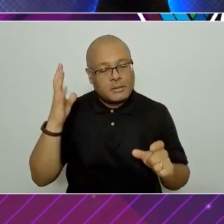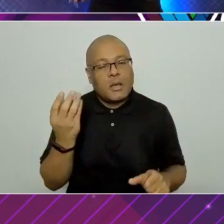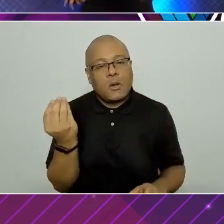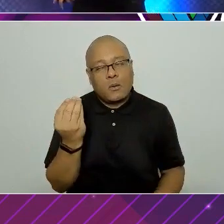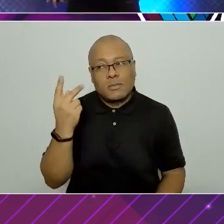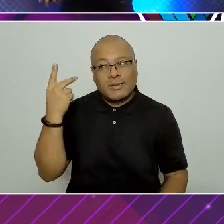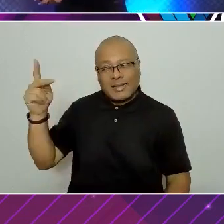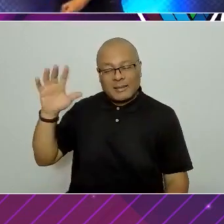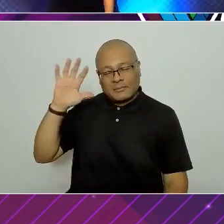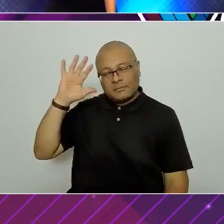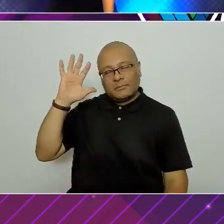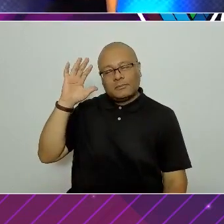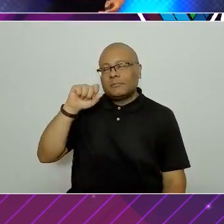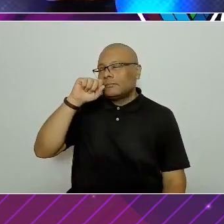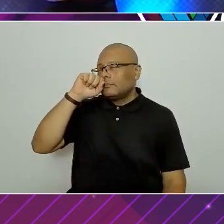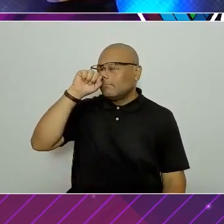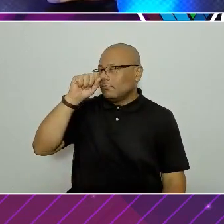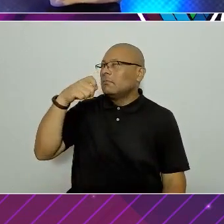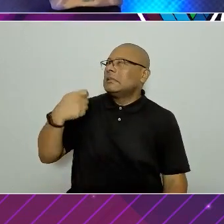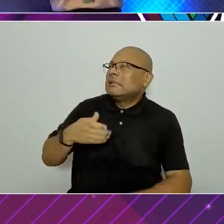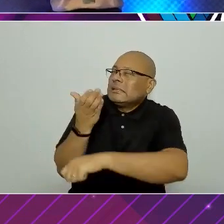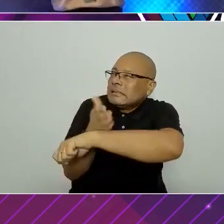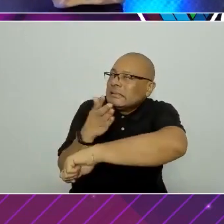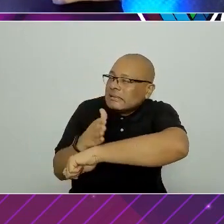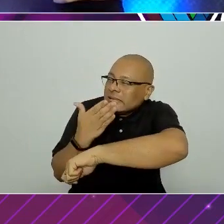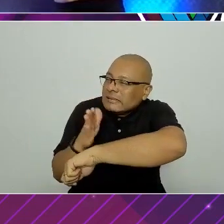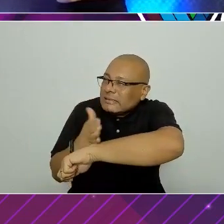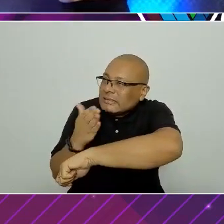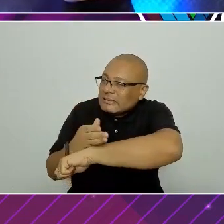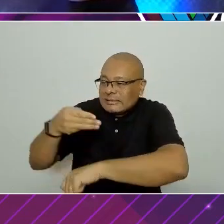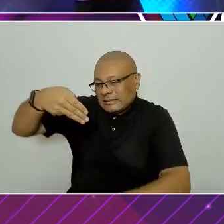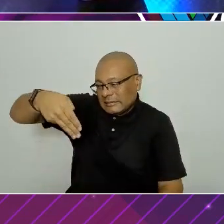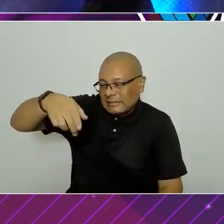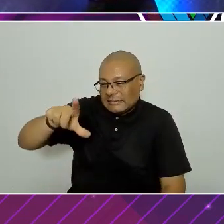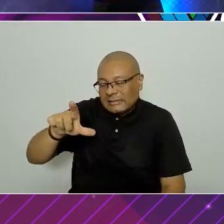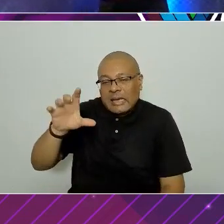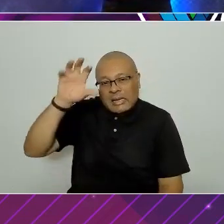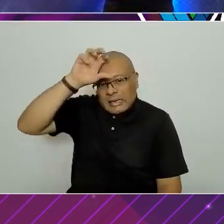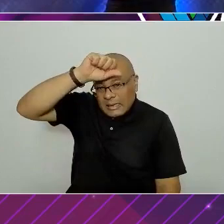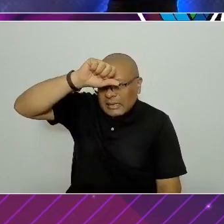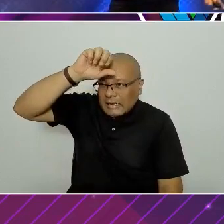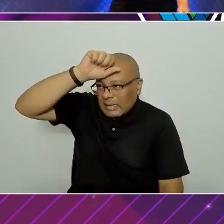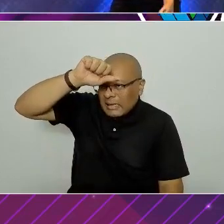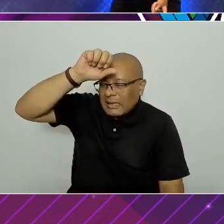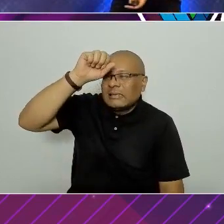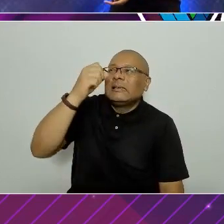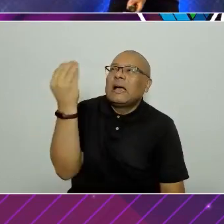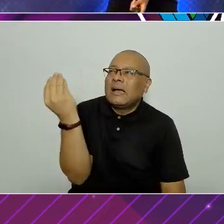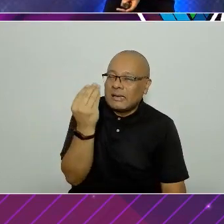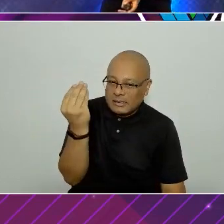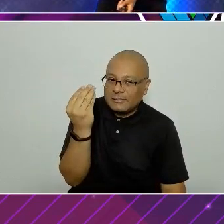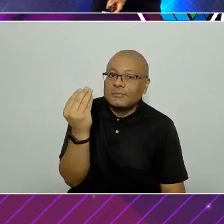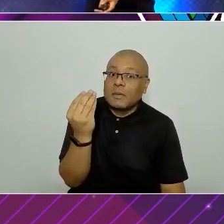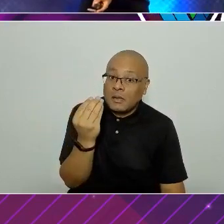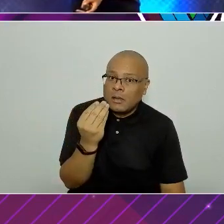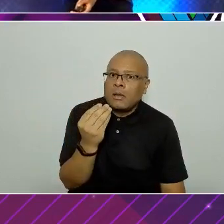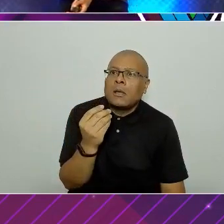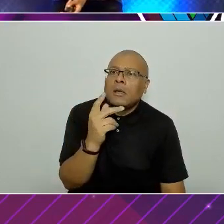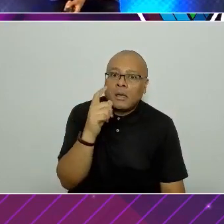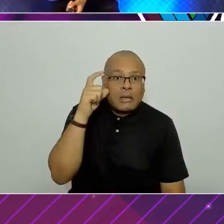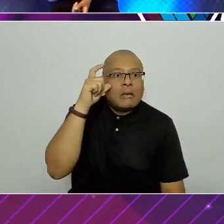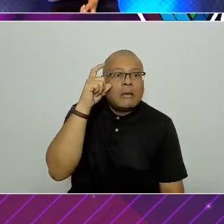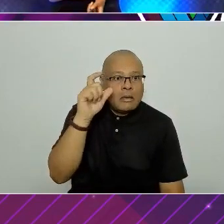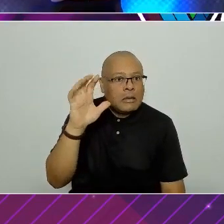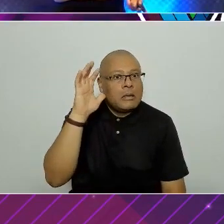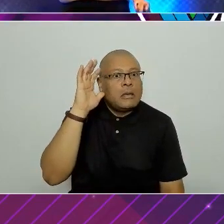desenvolveram tiveram que alimentar esses exemplos para treinar essa máquina dentro da sua rede neural. Então, é muito, muito interessante pensar